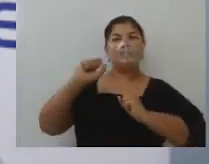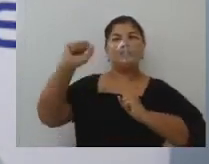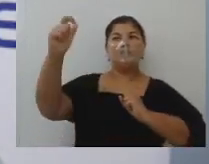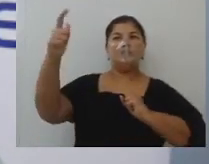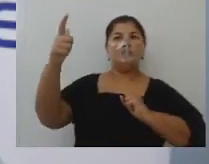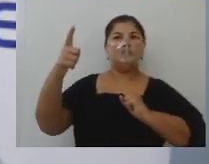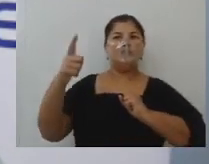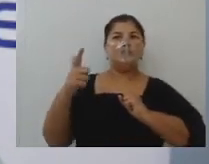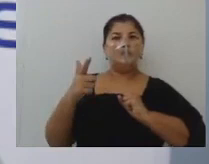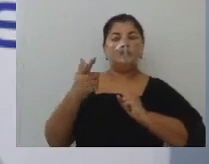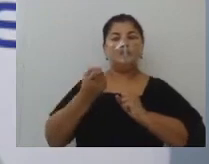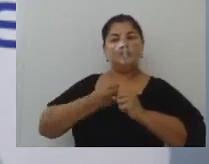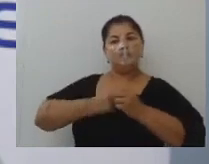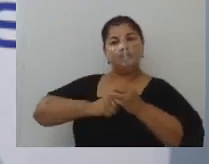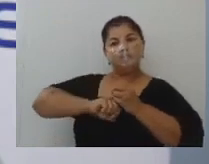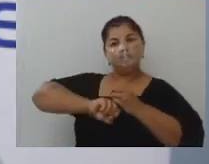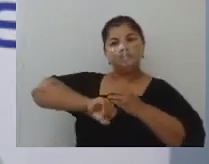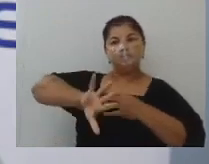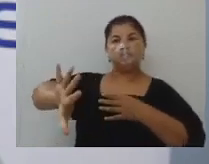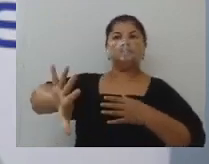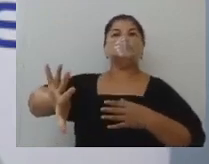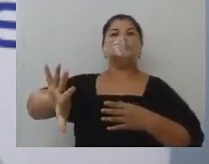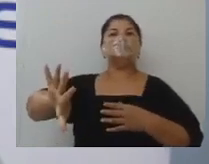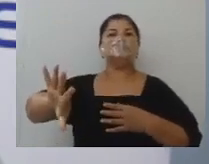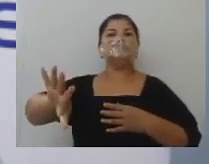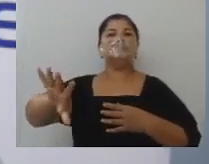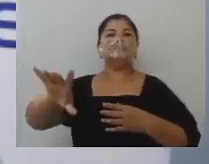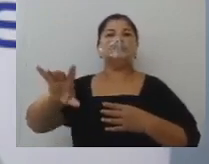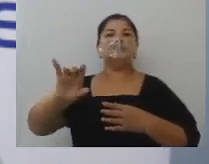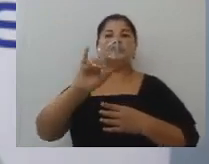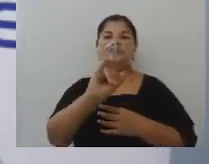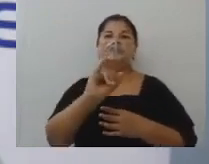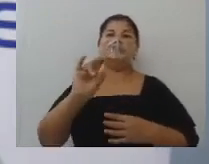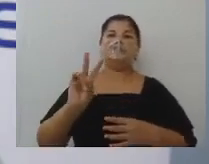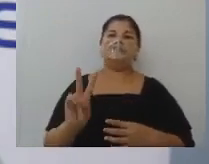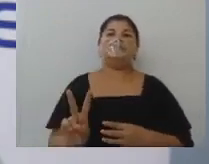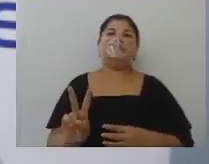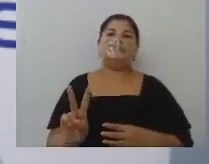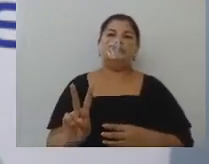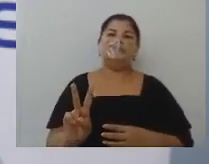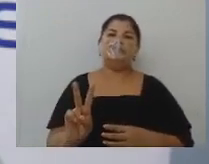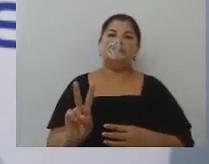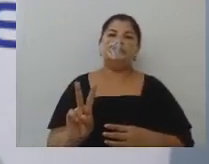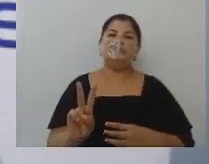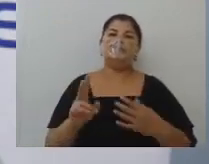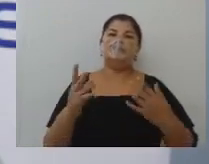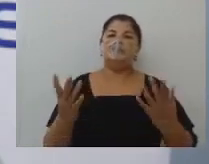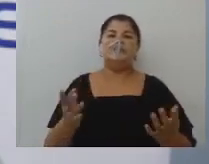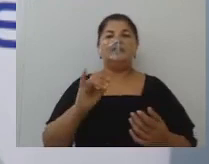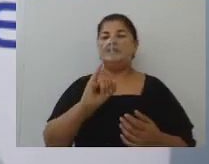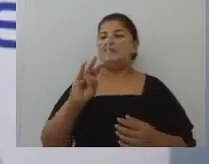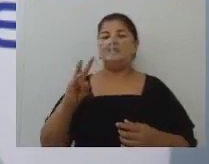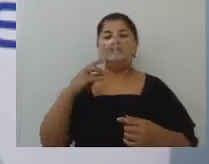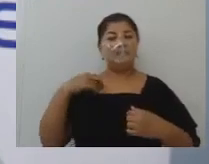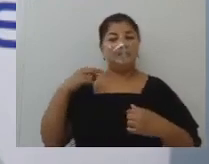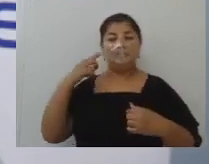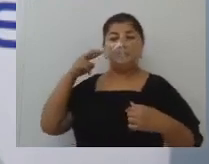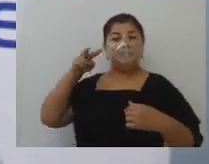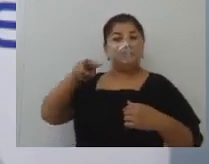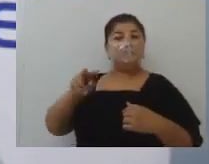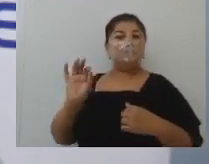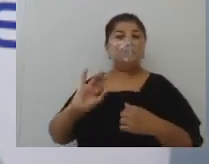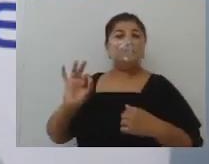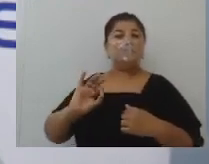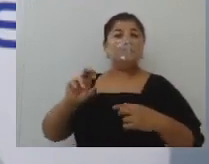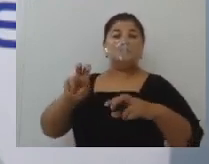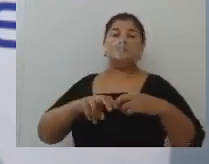luz e quando ela jogou a luz de volta, ela jogou em infravermelho. E infravermelho eu não enxergo. Por isso que eu